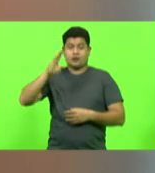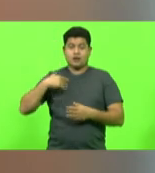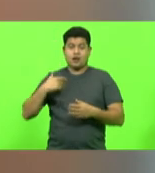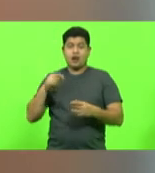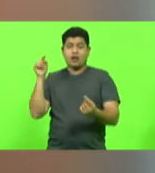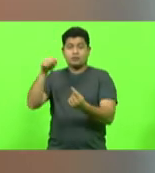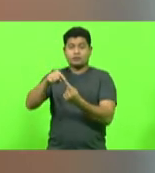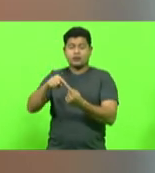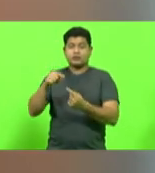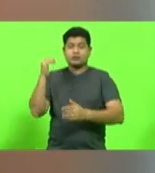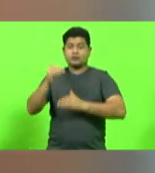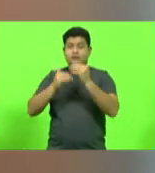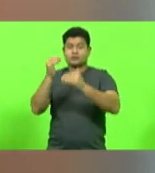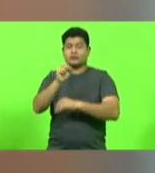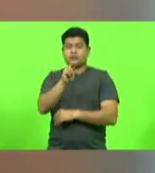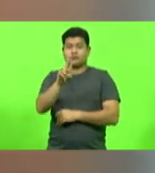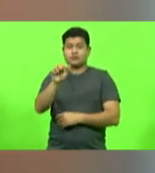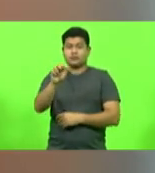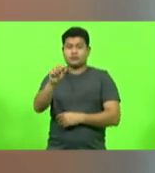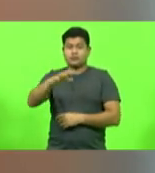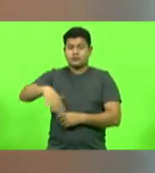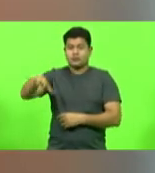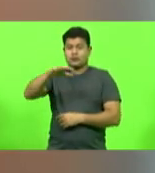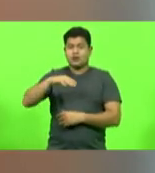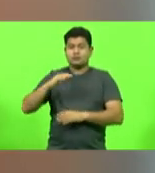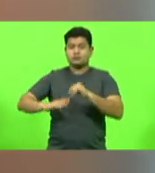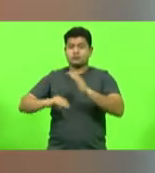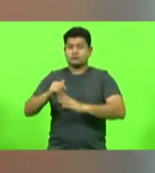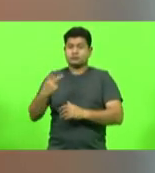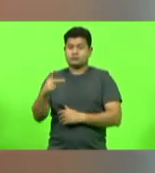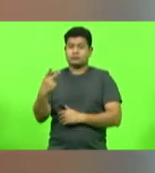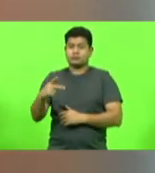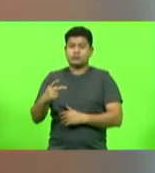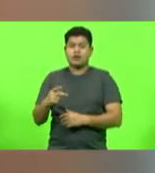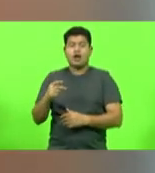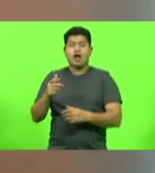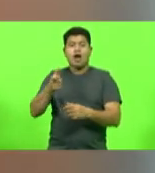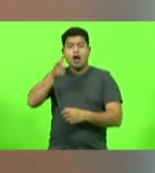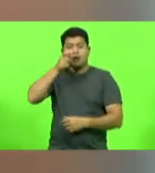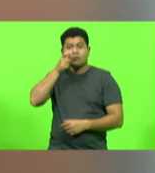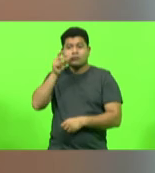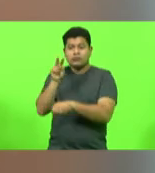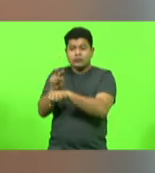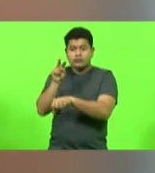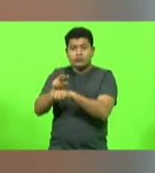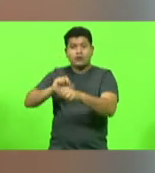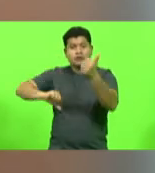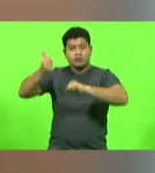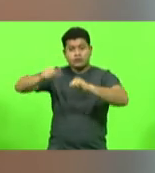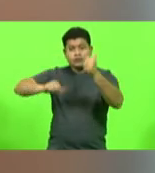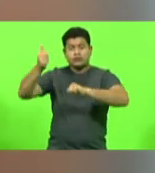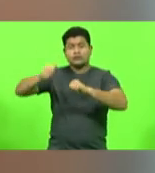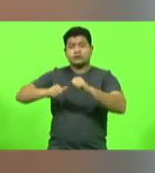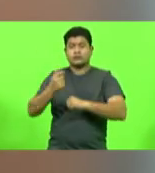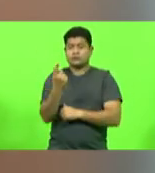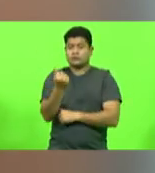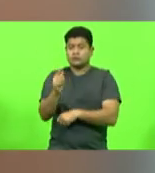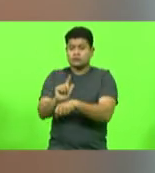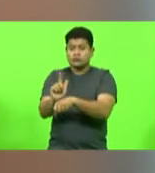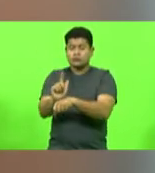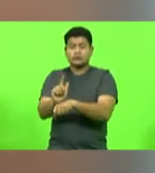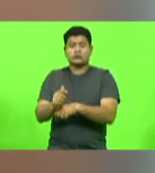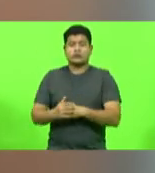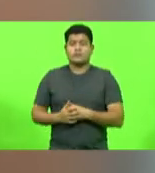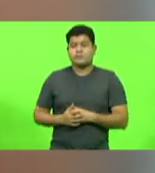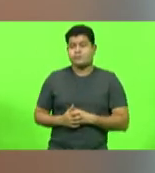do SUAS em seu âmbito de competência, acompanhar, avaliar, fiscalizar a gestão dos recursos, bem como os ganhos